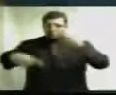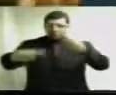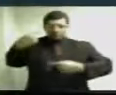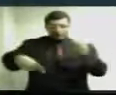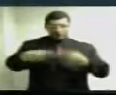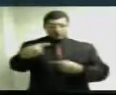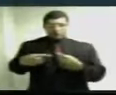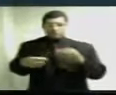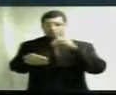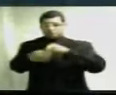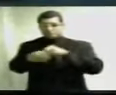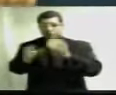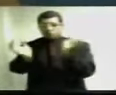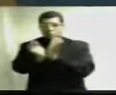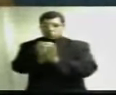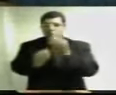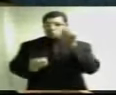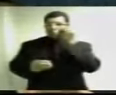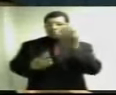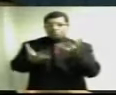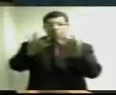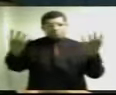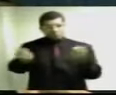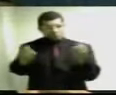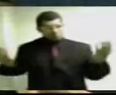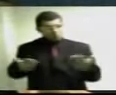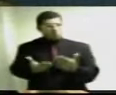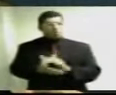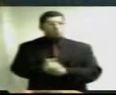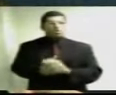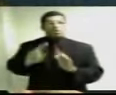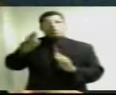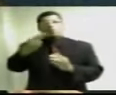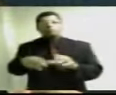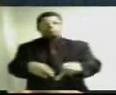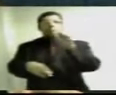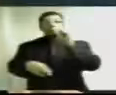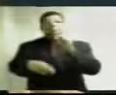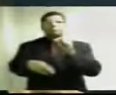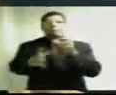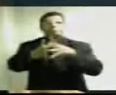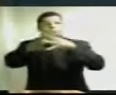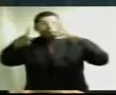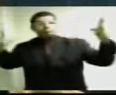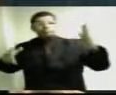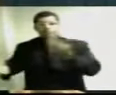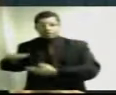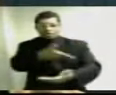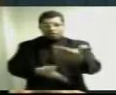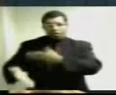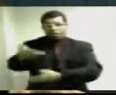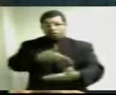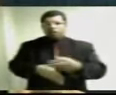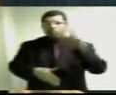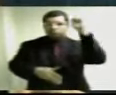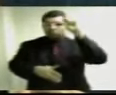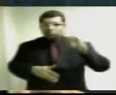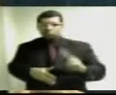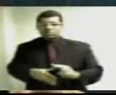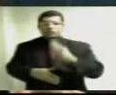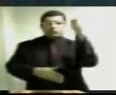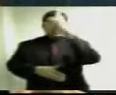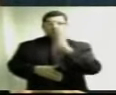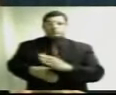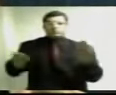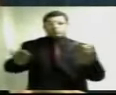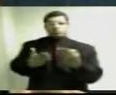político, do interesse ao grupo político que eu pertenço, ou a escolha de uma grande virada na história do nosso